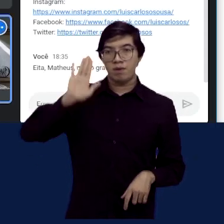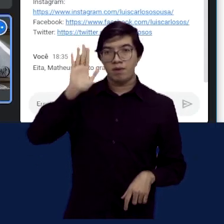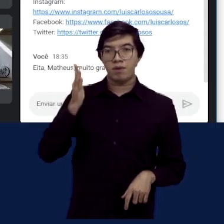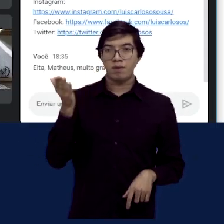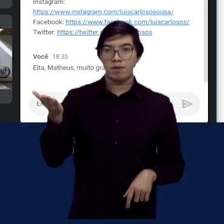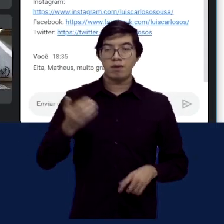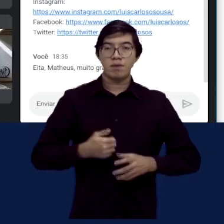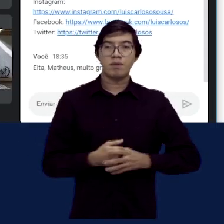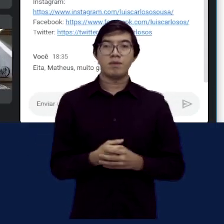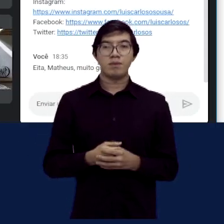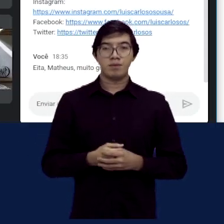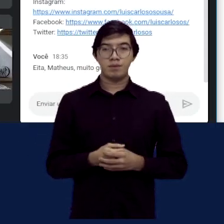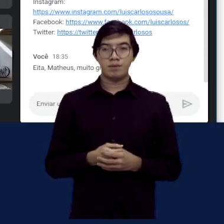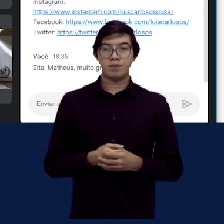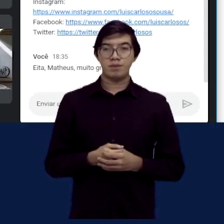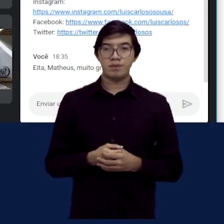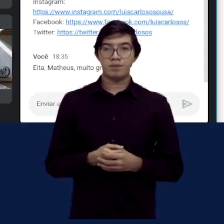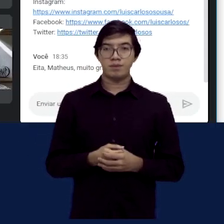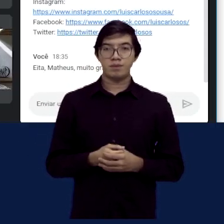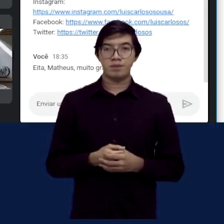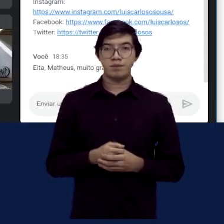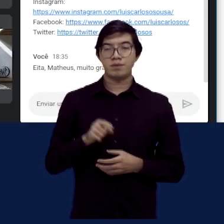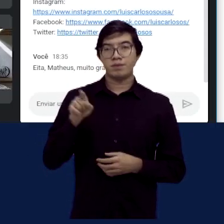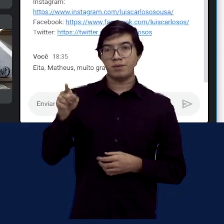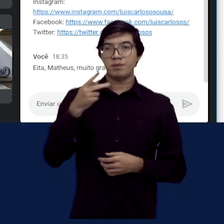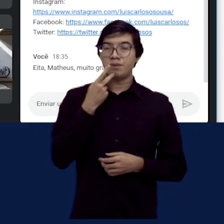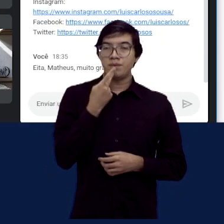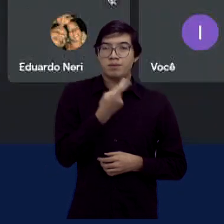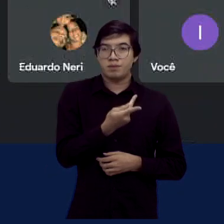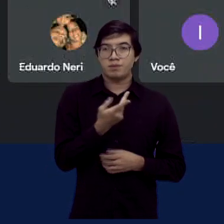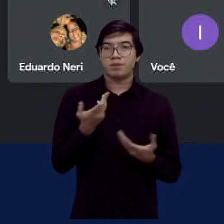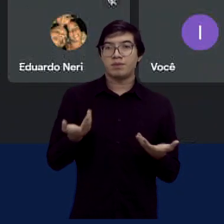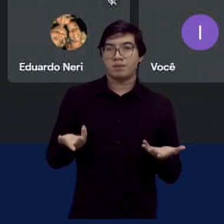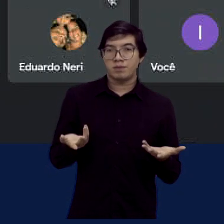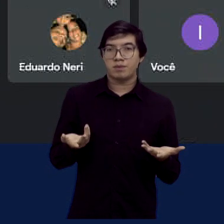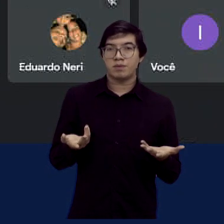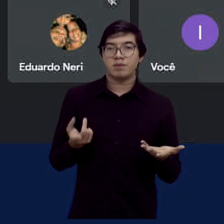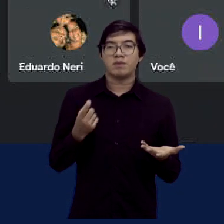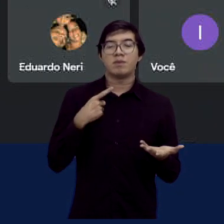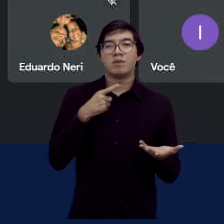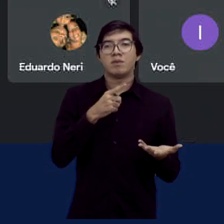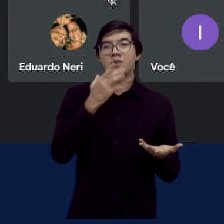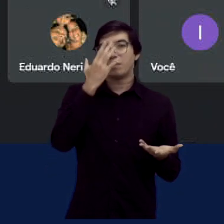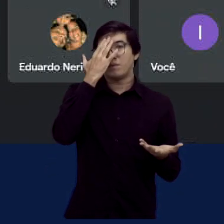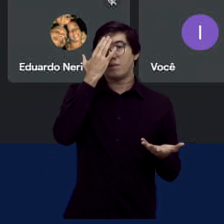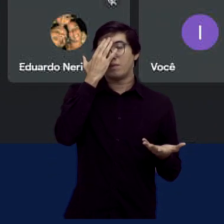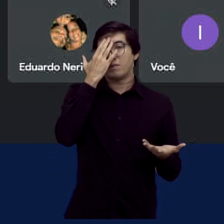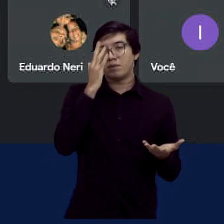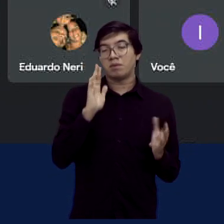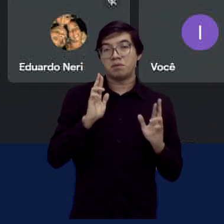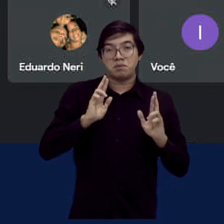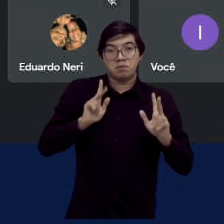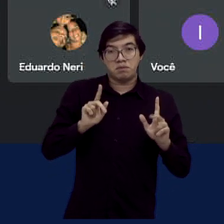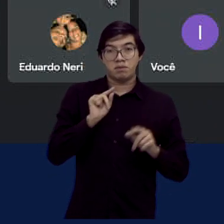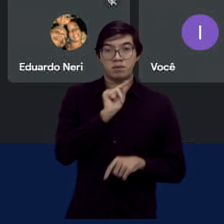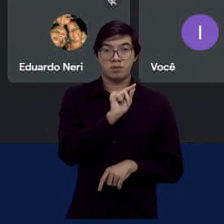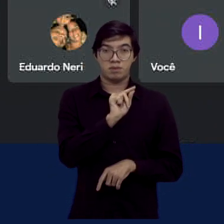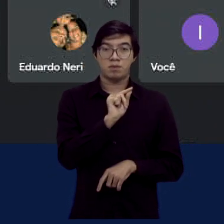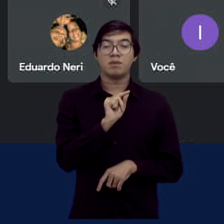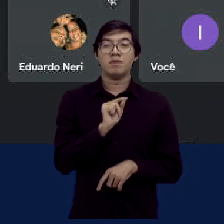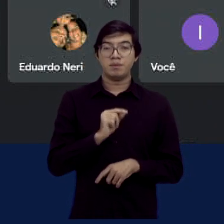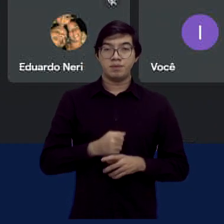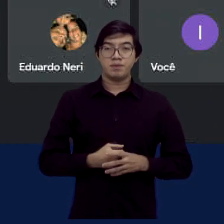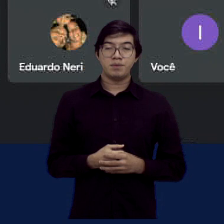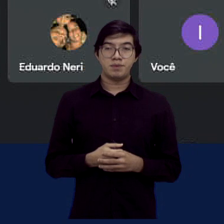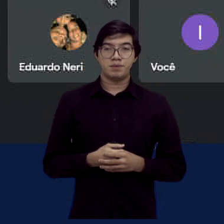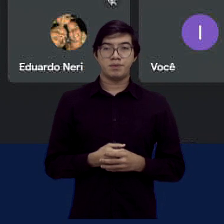Camille Claudel, muito obrigado. Sabia que era alguma coisa CC, não sabia se era... Vocês podem entender completamente outra coisa. Vocês